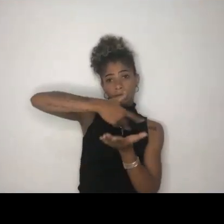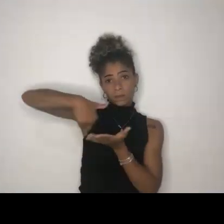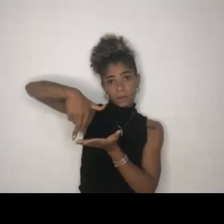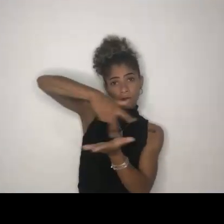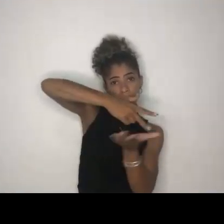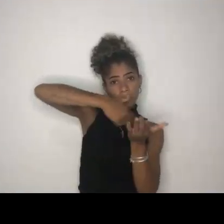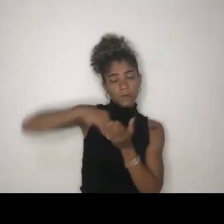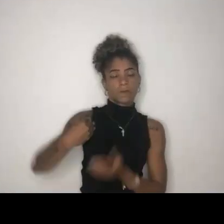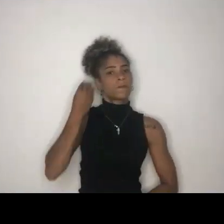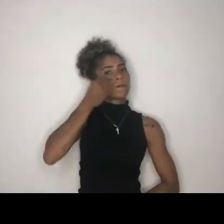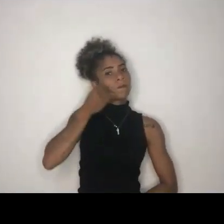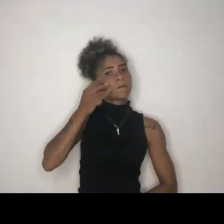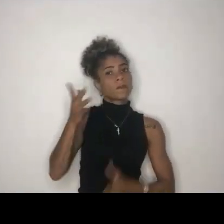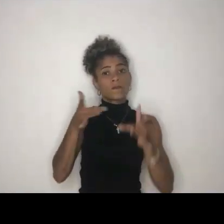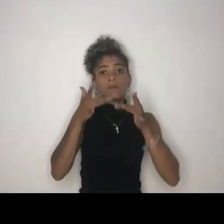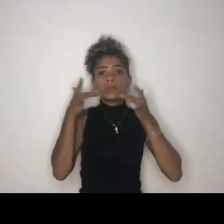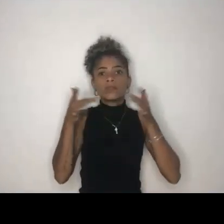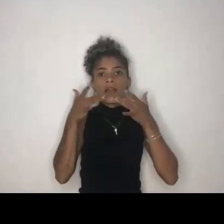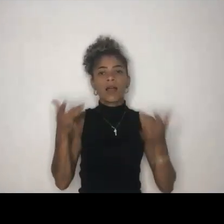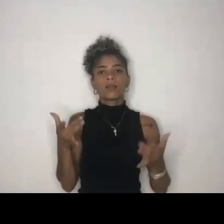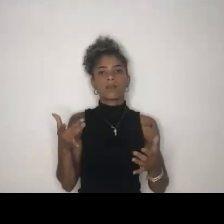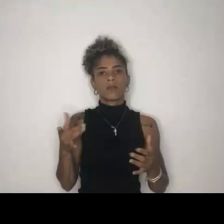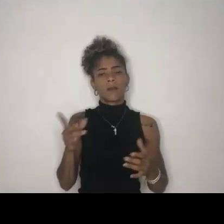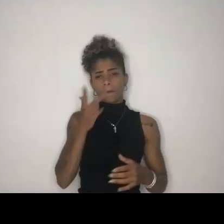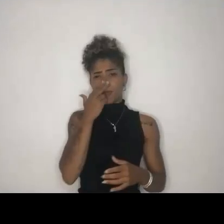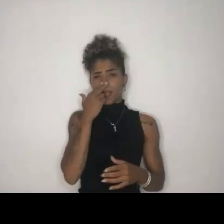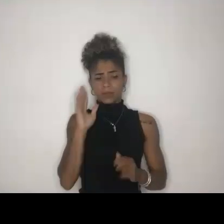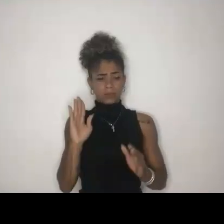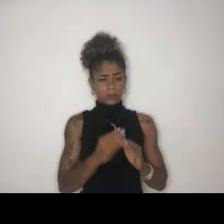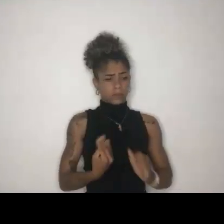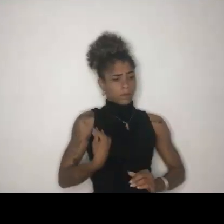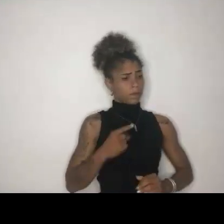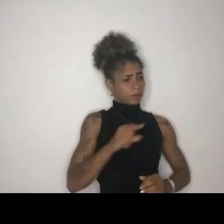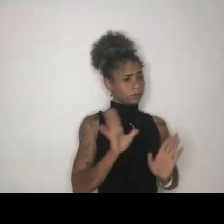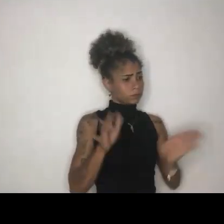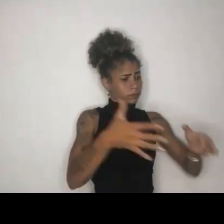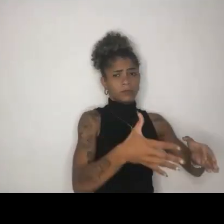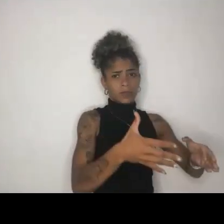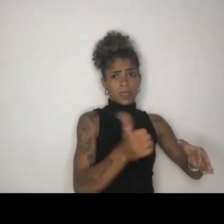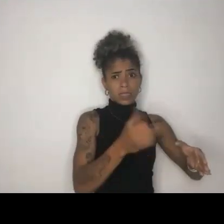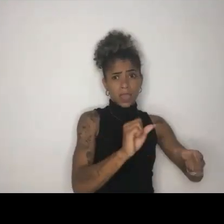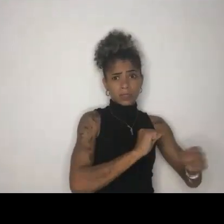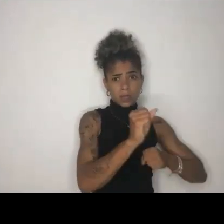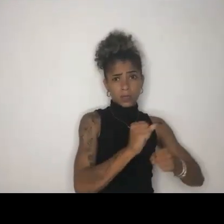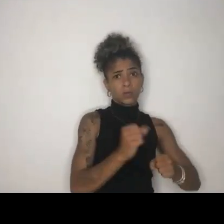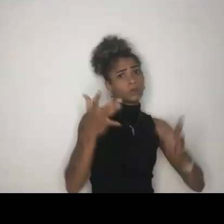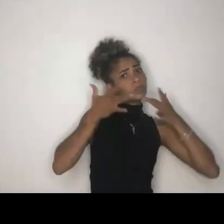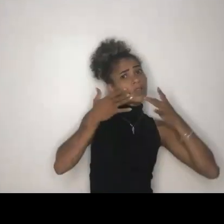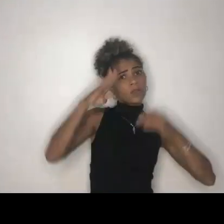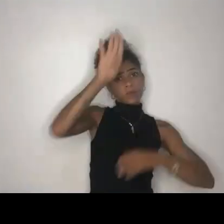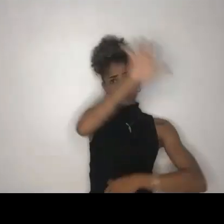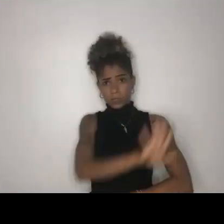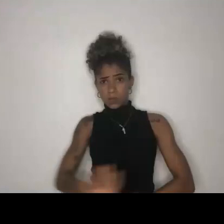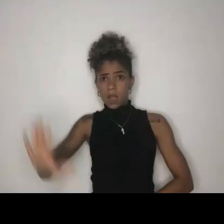vivenciar o teatro né eu morava praticamente dentro do Teatro Nacional durante 10 anos eu trabalhei muito para aquele